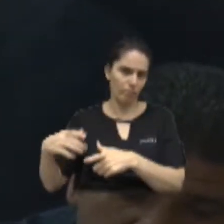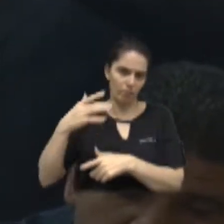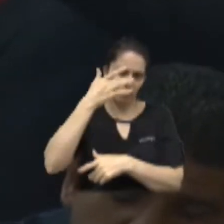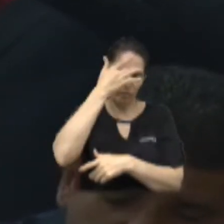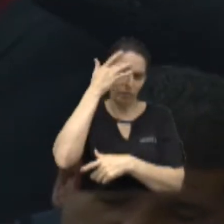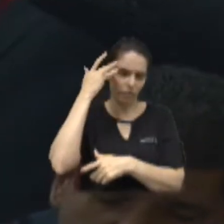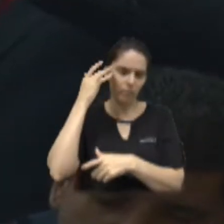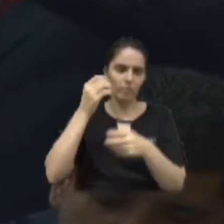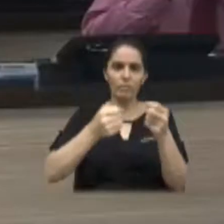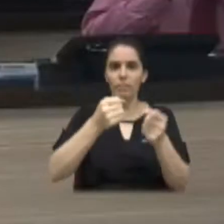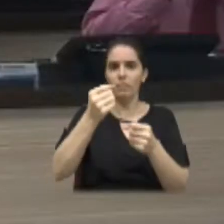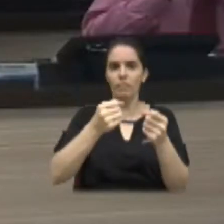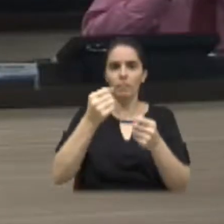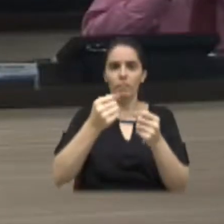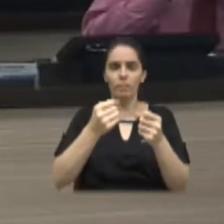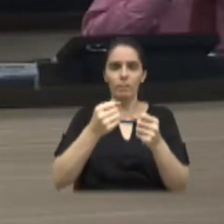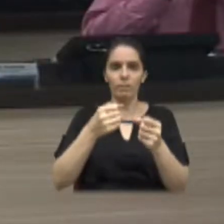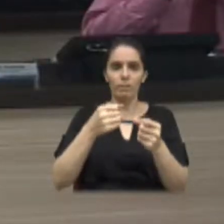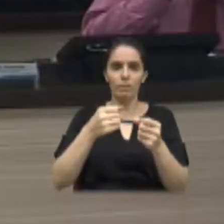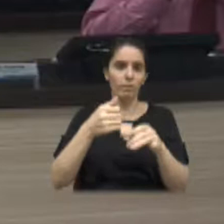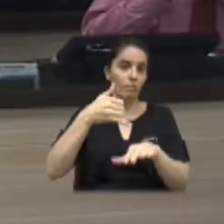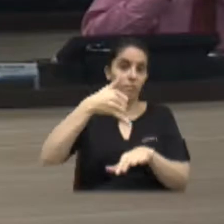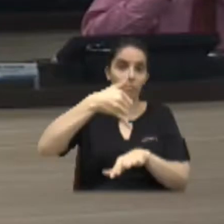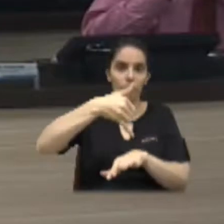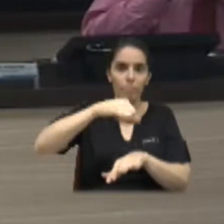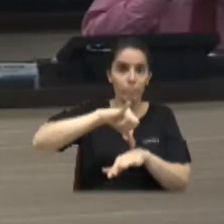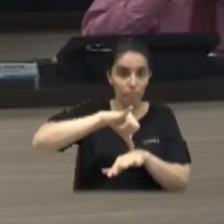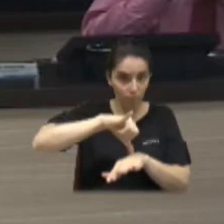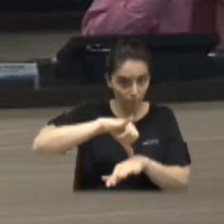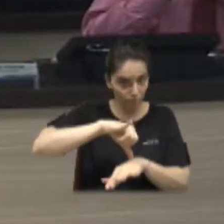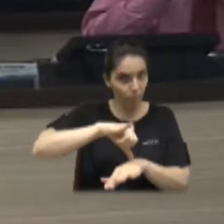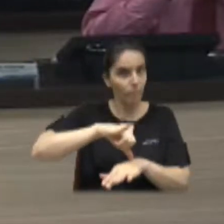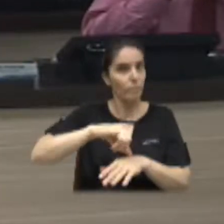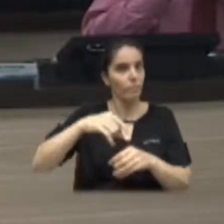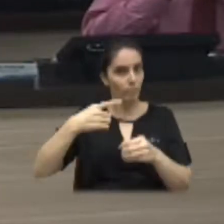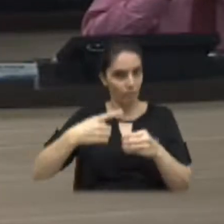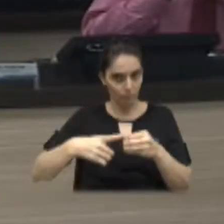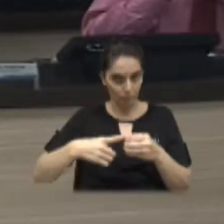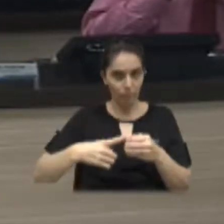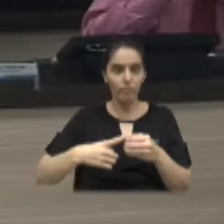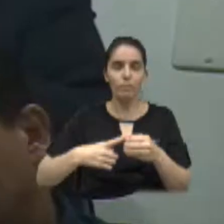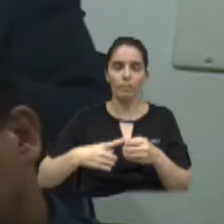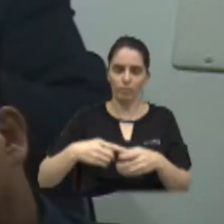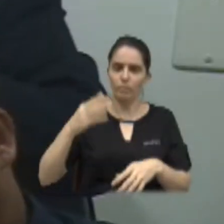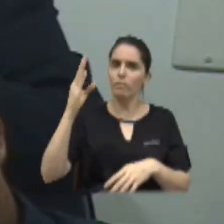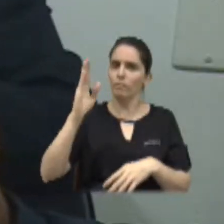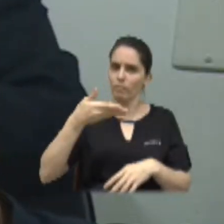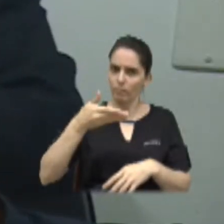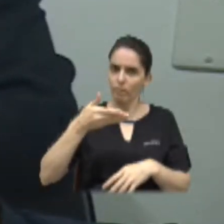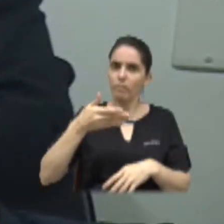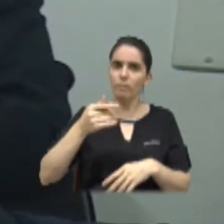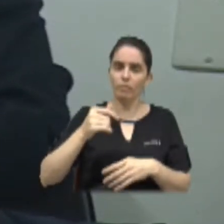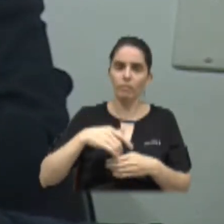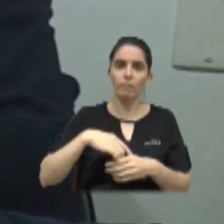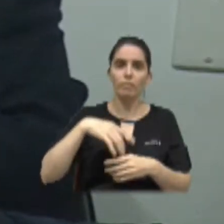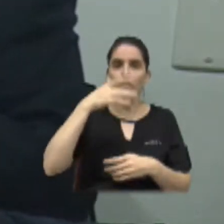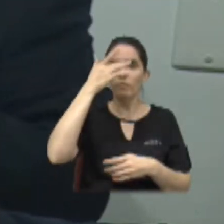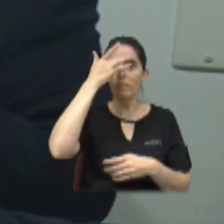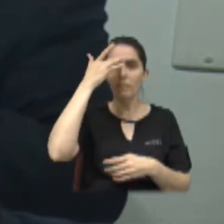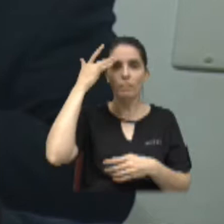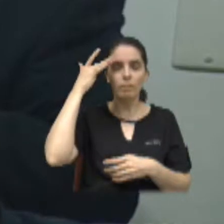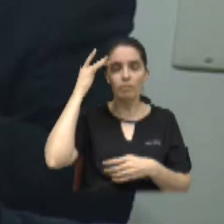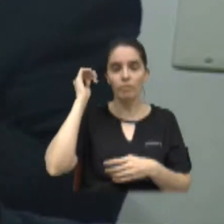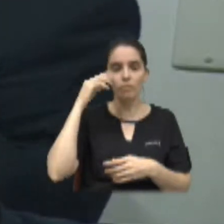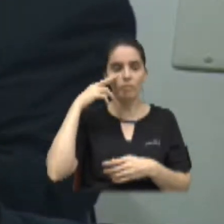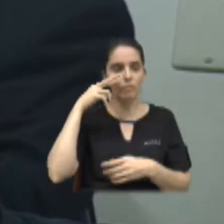vai em determinado bairro, no centro da cidade, inclusive eu já passei na Santa Josefa, ficou ali uns 15 dias, ali,